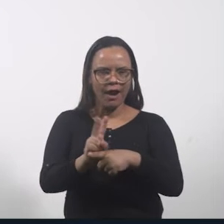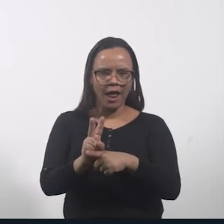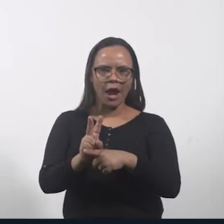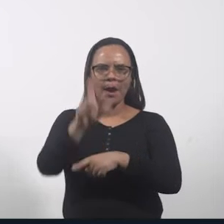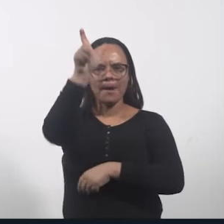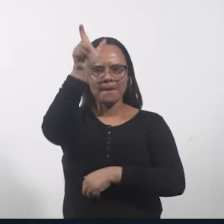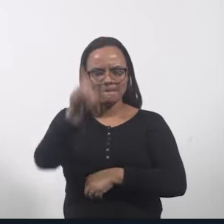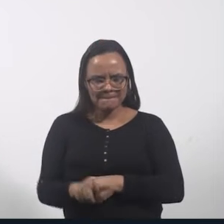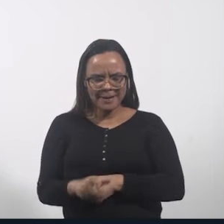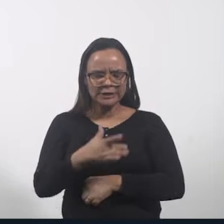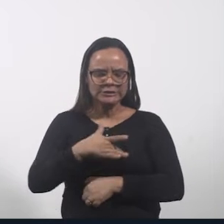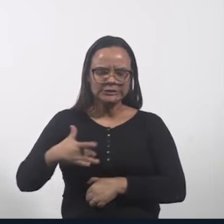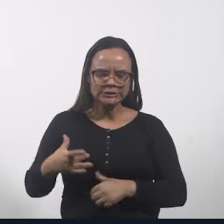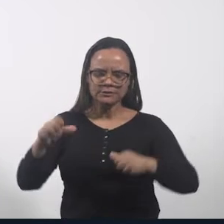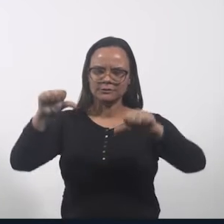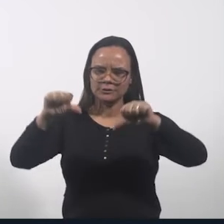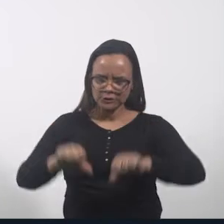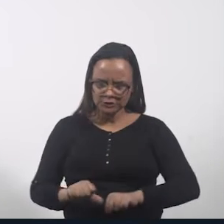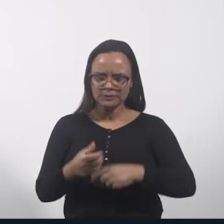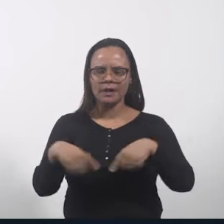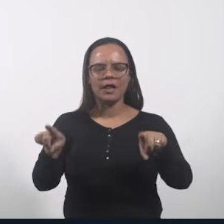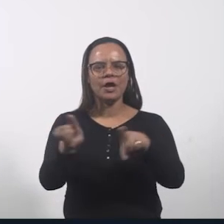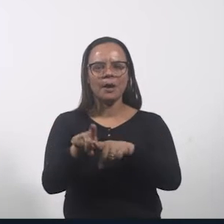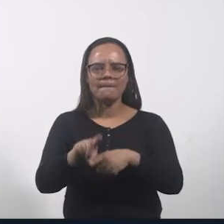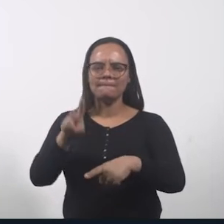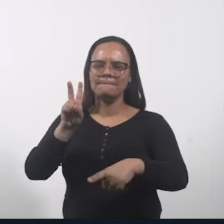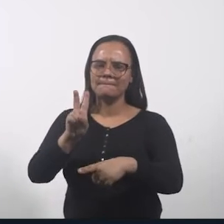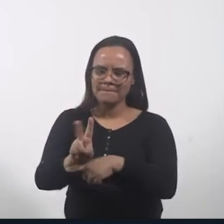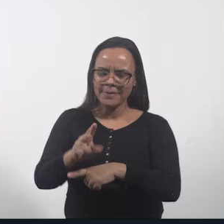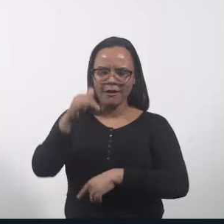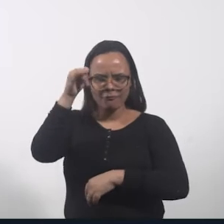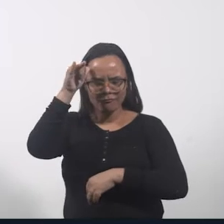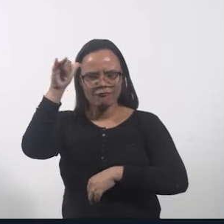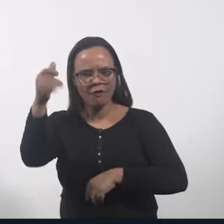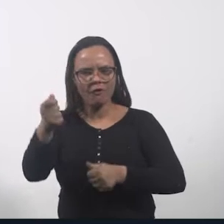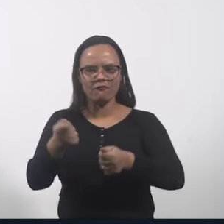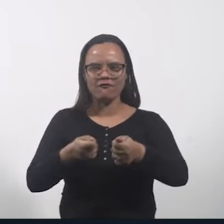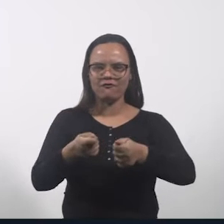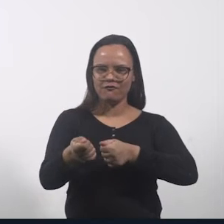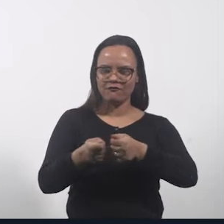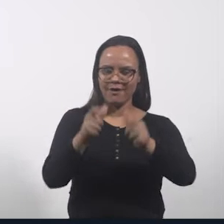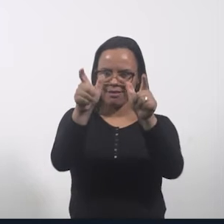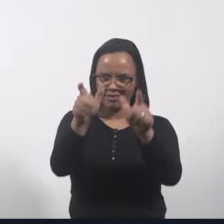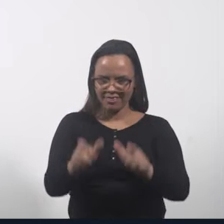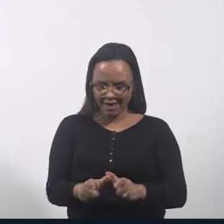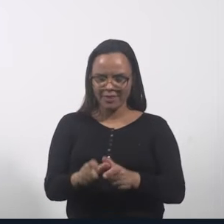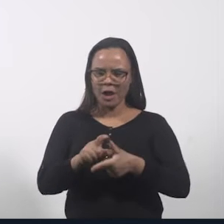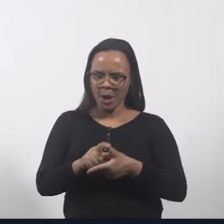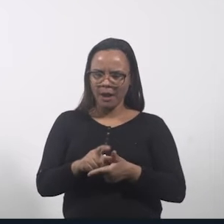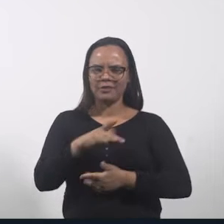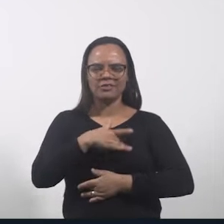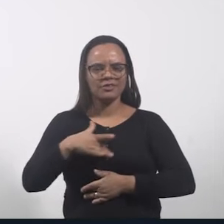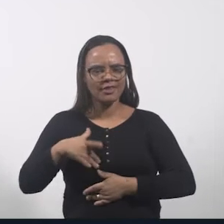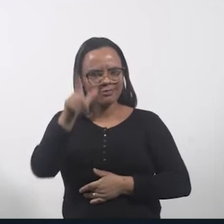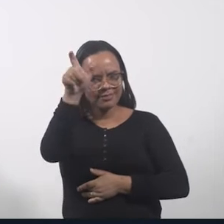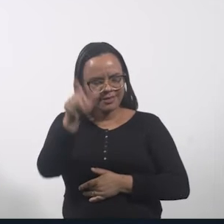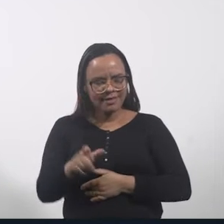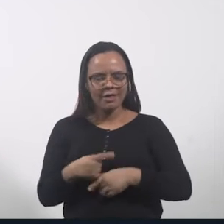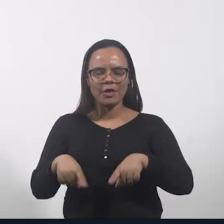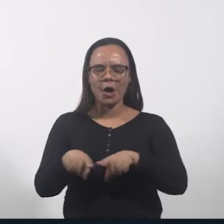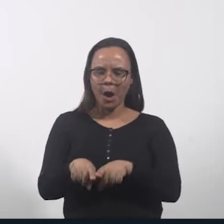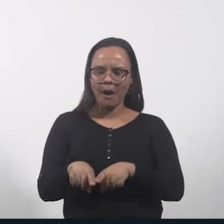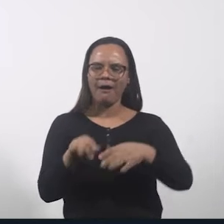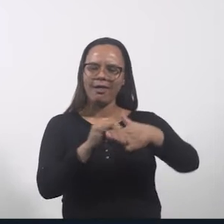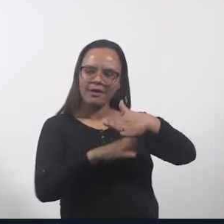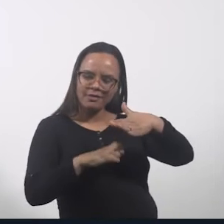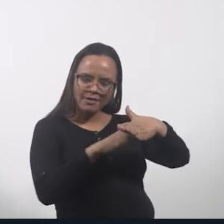vulneráveis clinicamente, então a gente tem a aplicação de medidas de prevenção e controle para populações mais vulneráveis, especialmente para as instituições